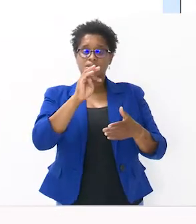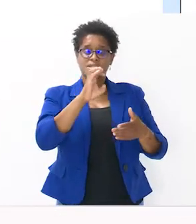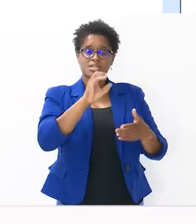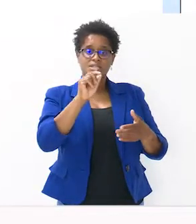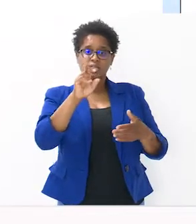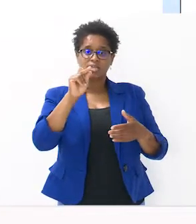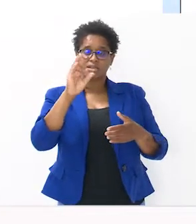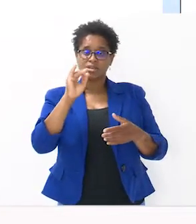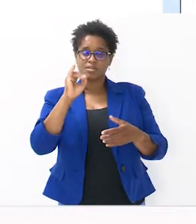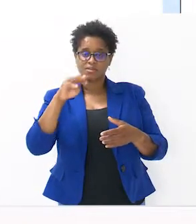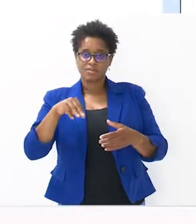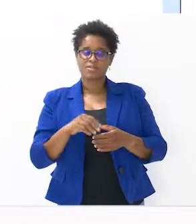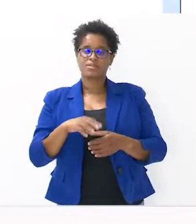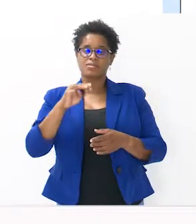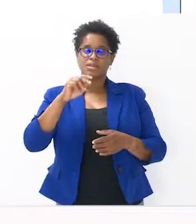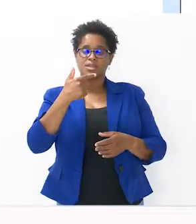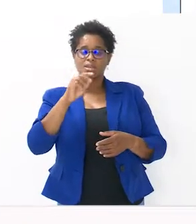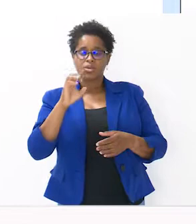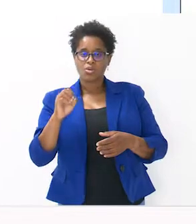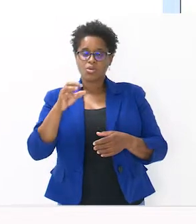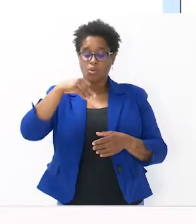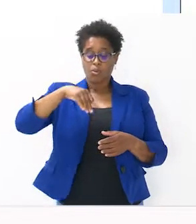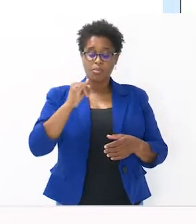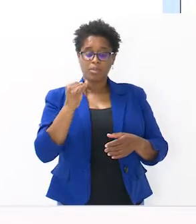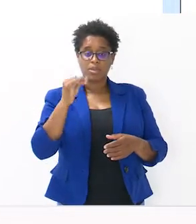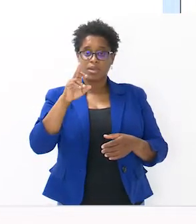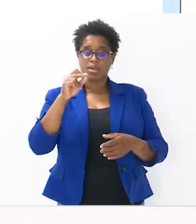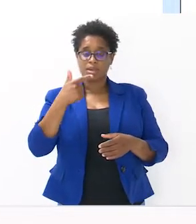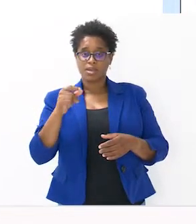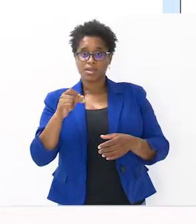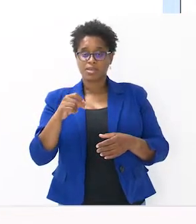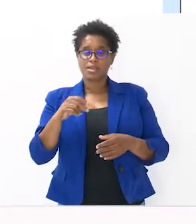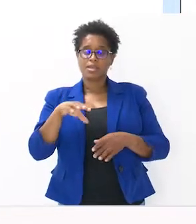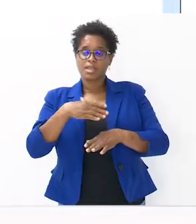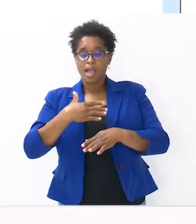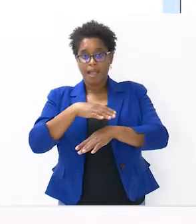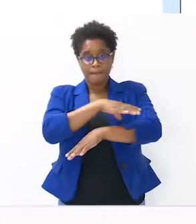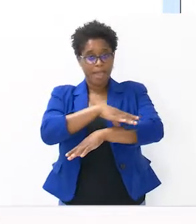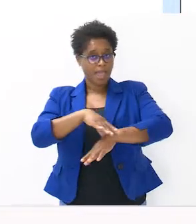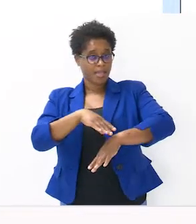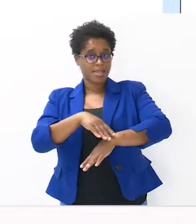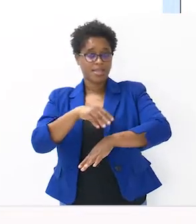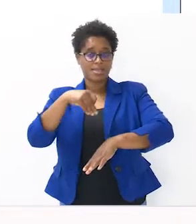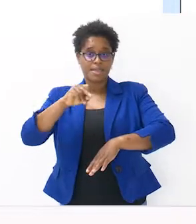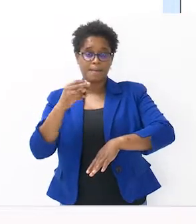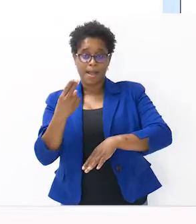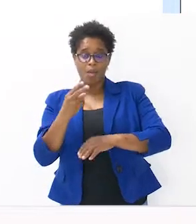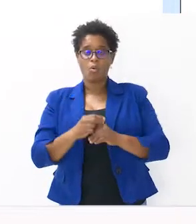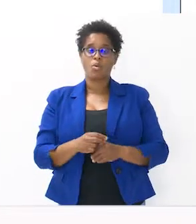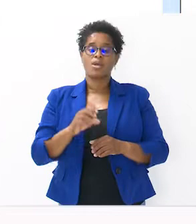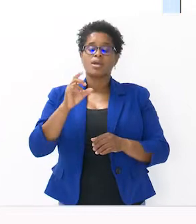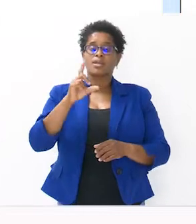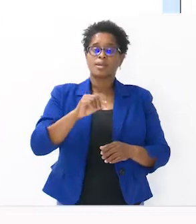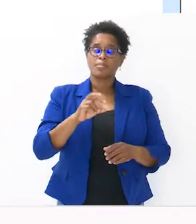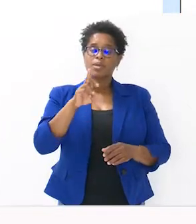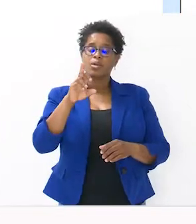Serafim, Malaqueco, pirata da perna, melhor dizendo, de pau, e